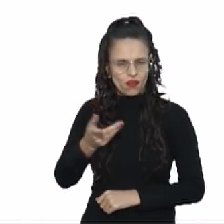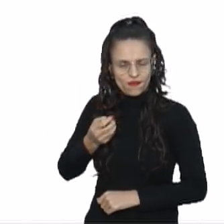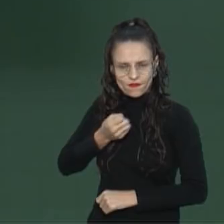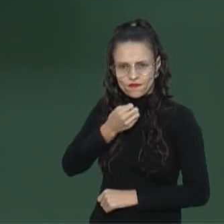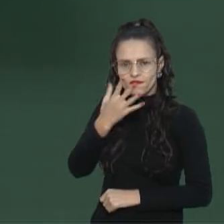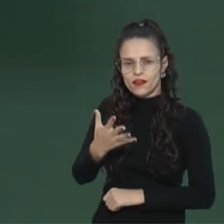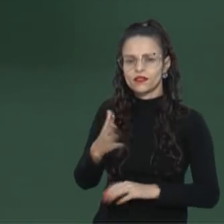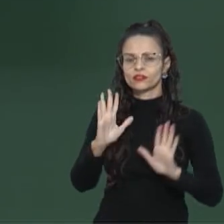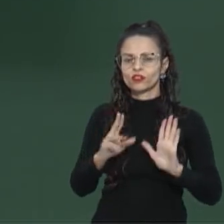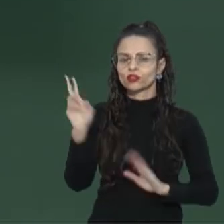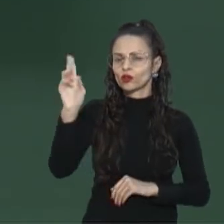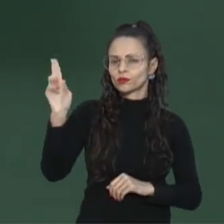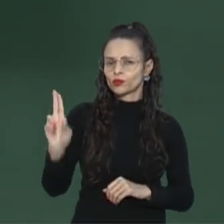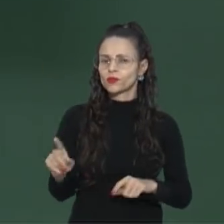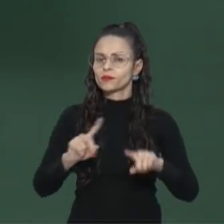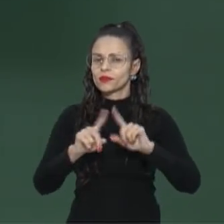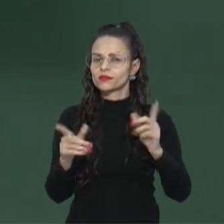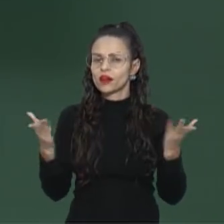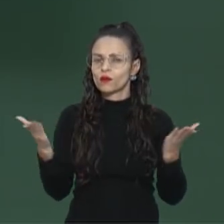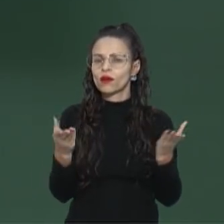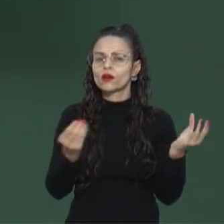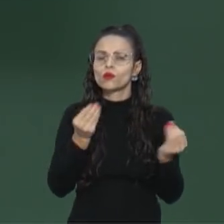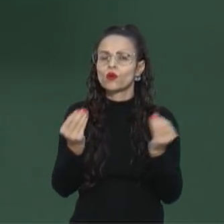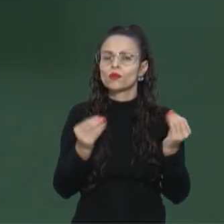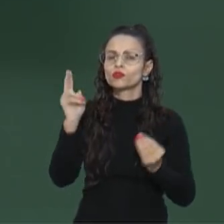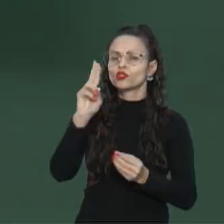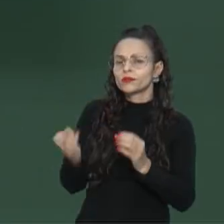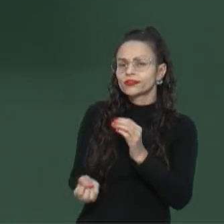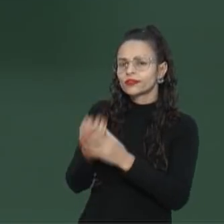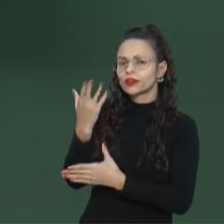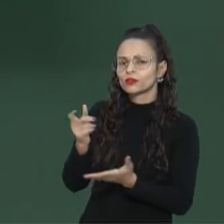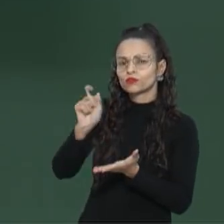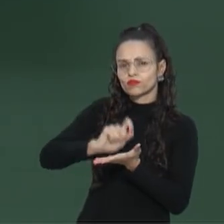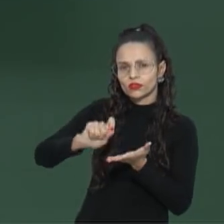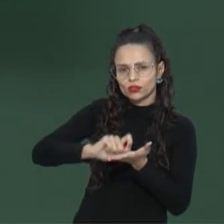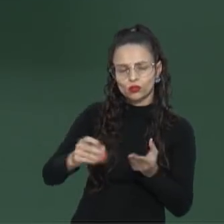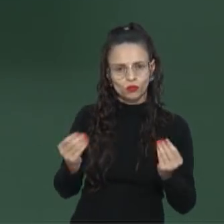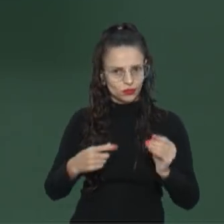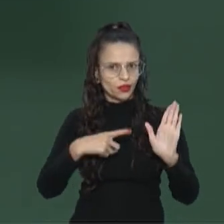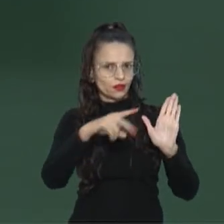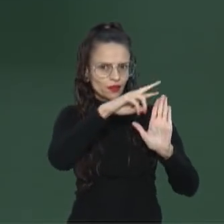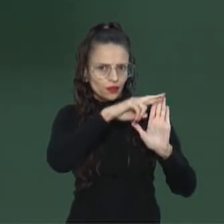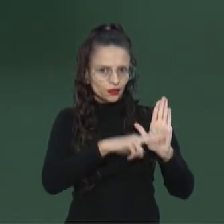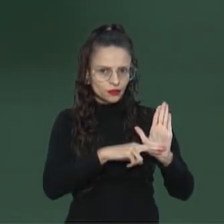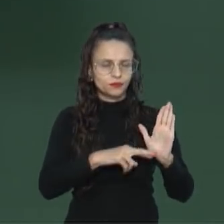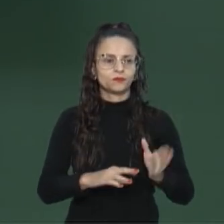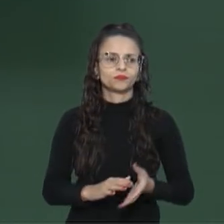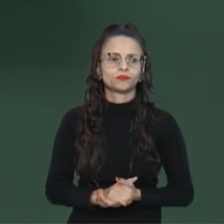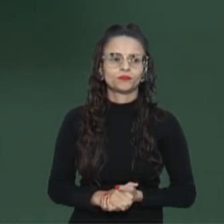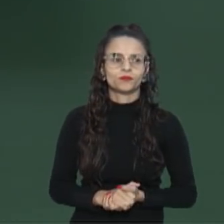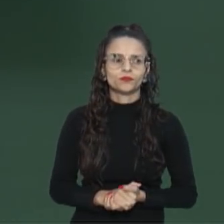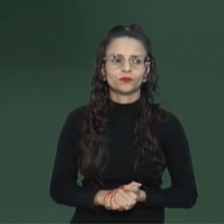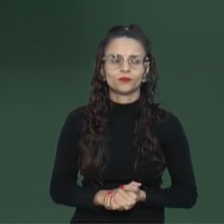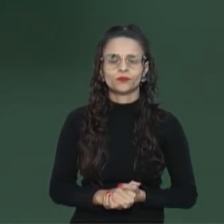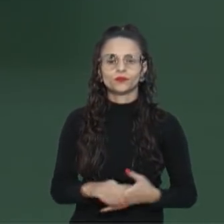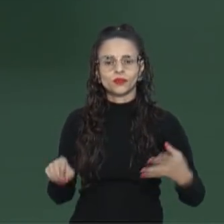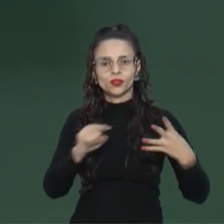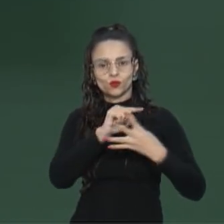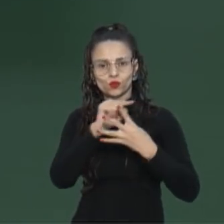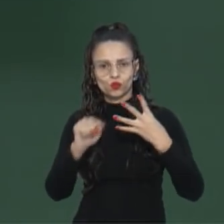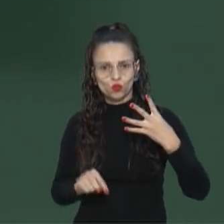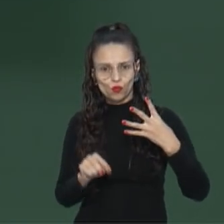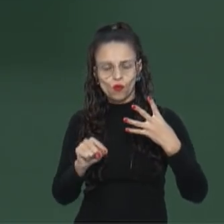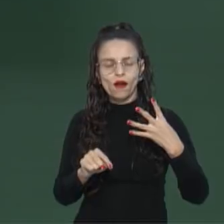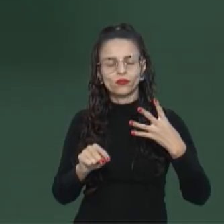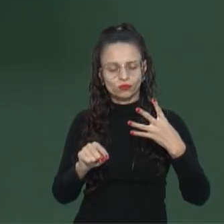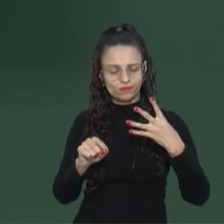aqui para vocês. Agora vocês vão entender como esses nomes são criados, escritos. Existe uma regra. Essa regra tem quatro pontos a